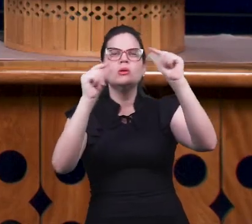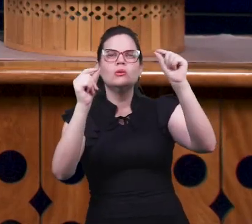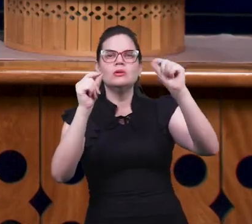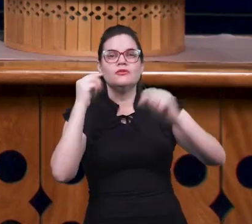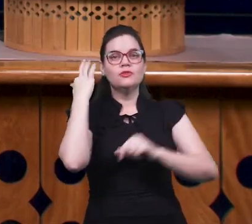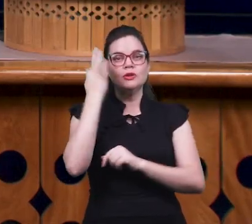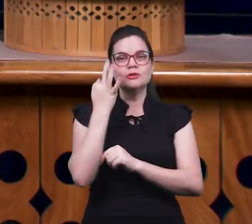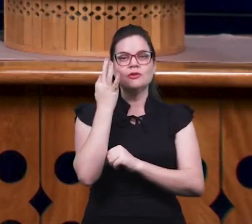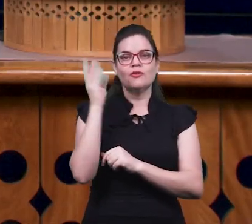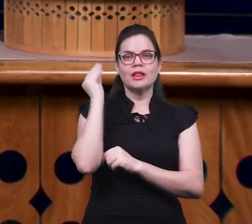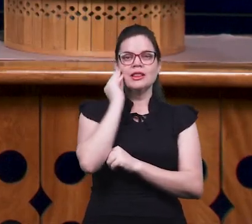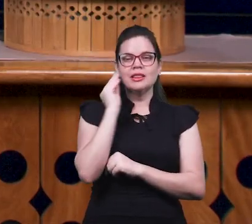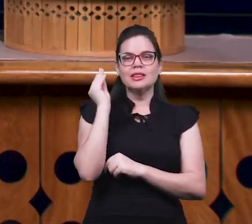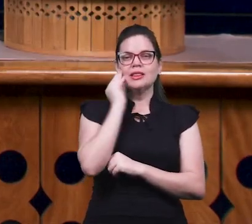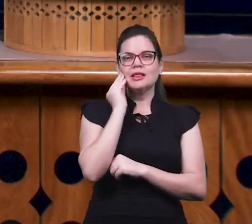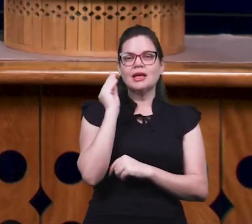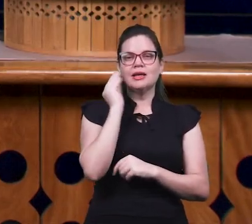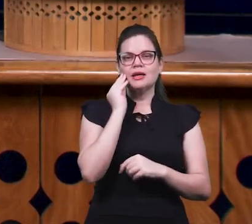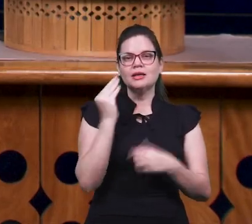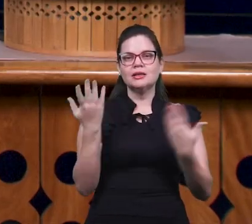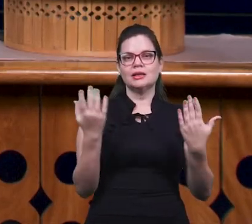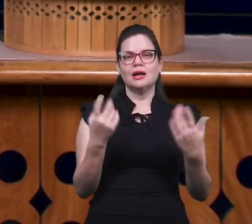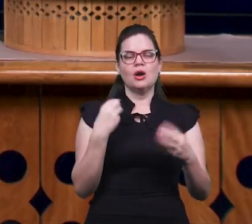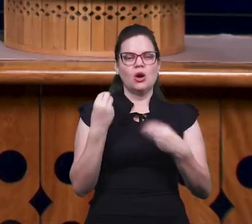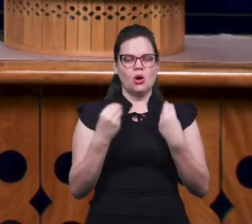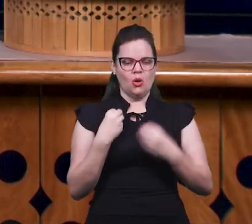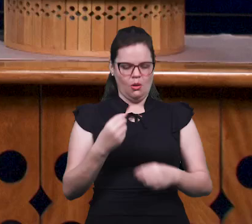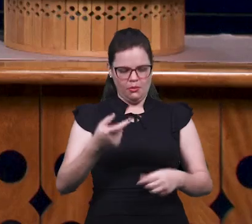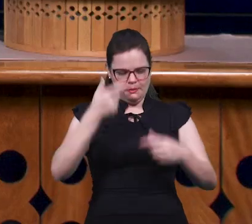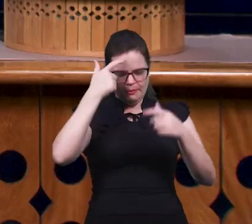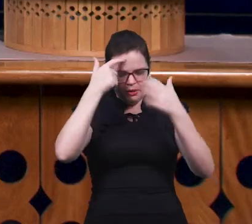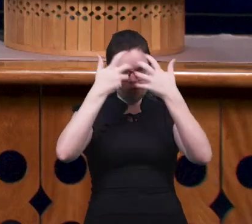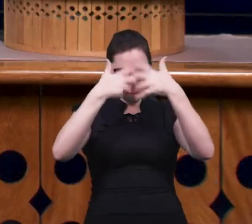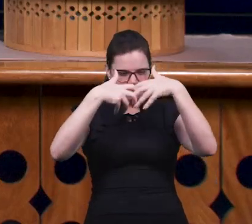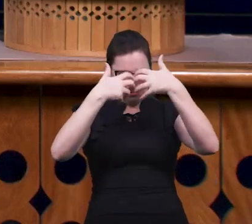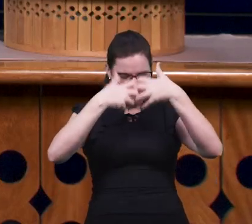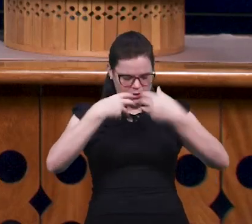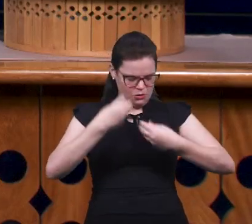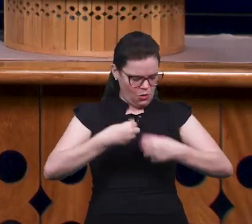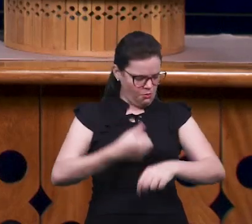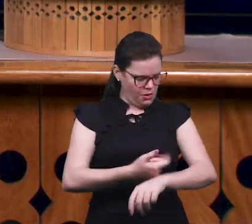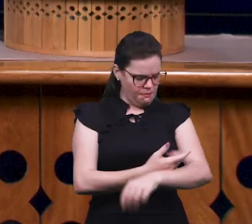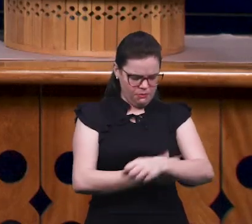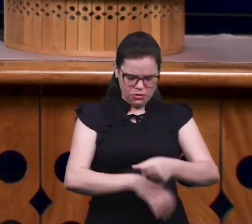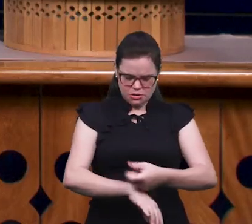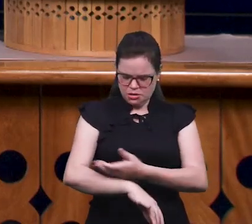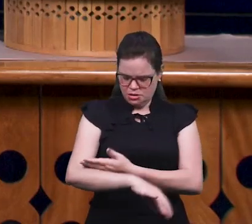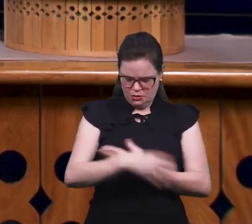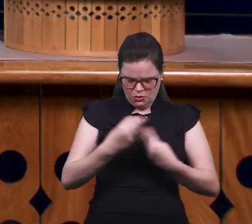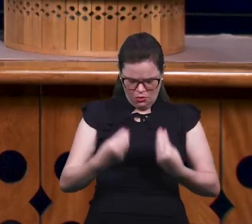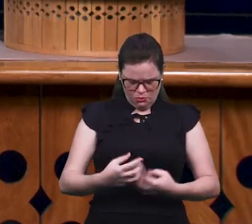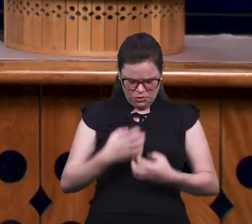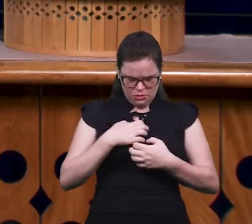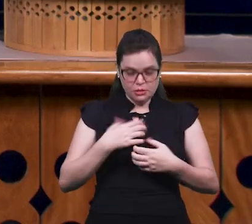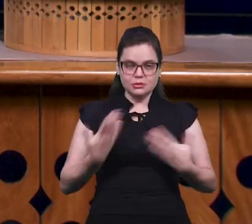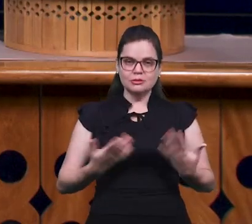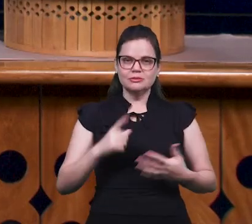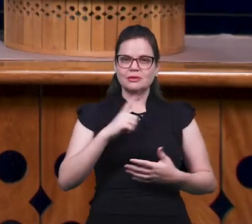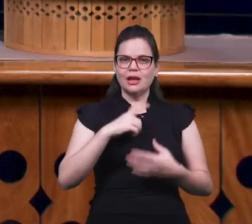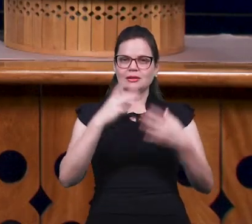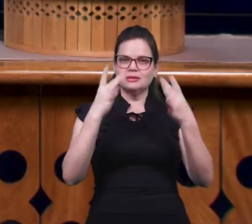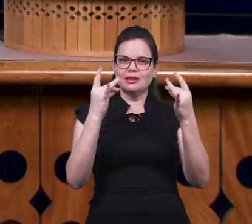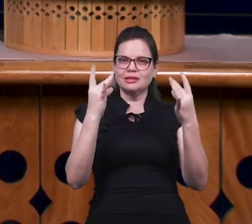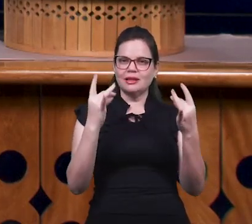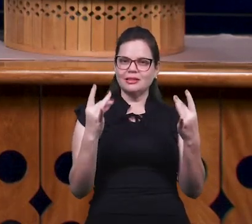existência das emoções, dos pensamentos, muitas coisas que a filosofia vai agregando. Agora, o que acontece?